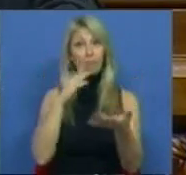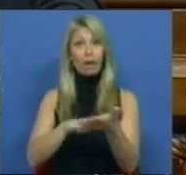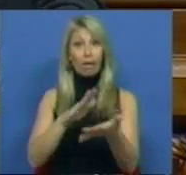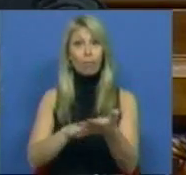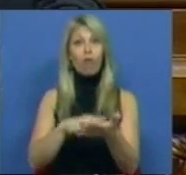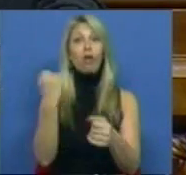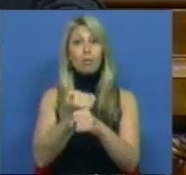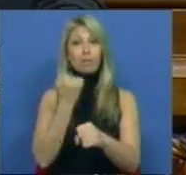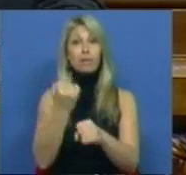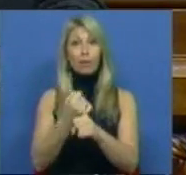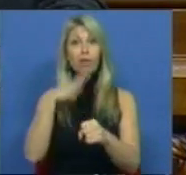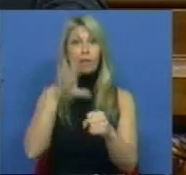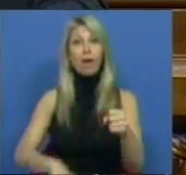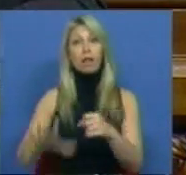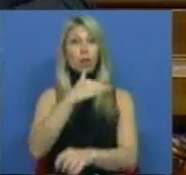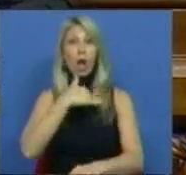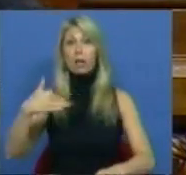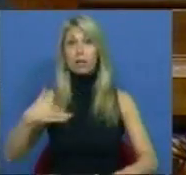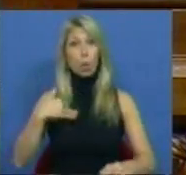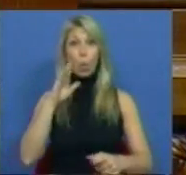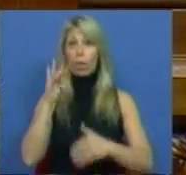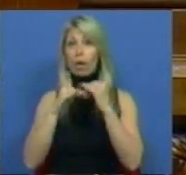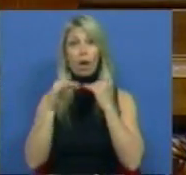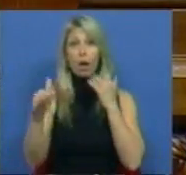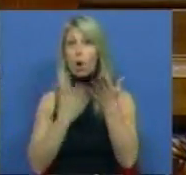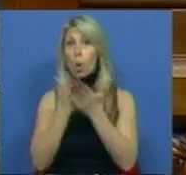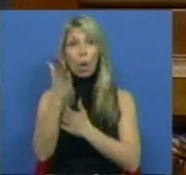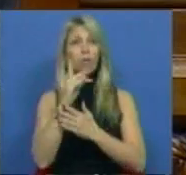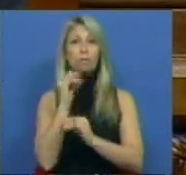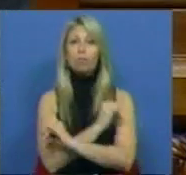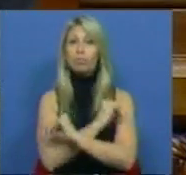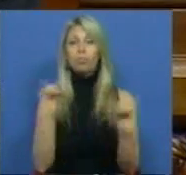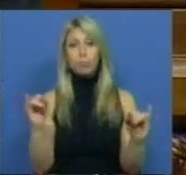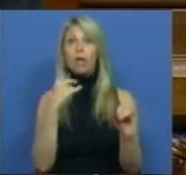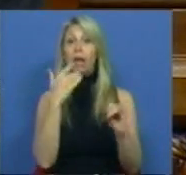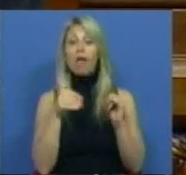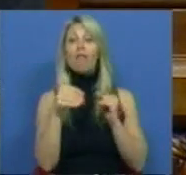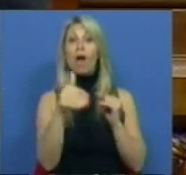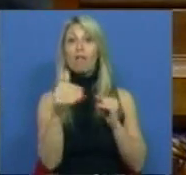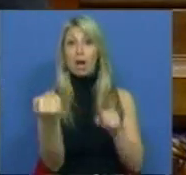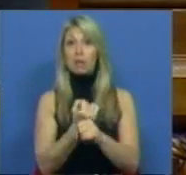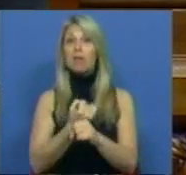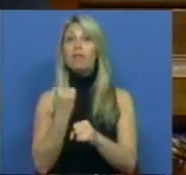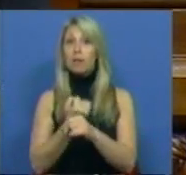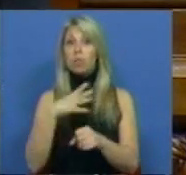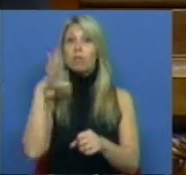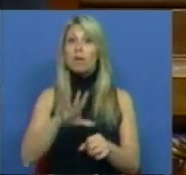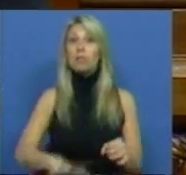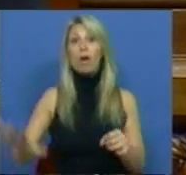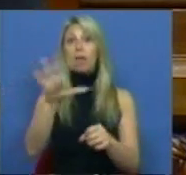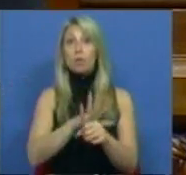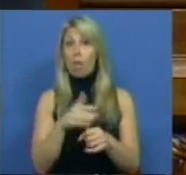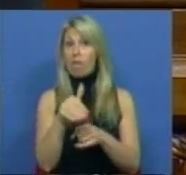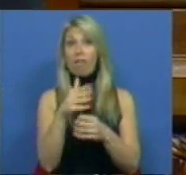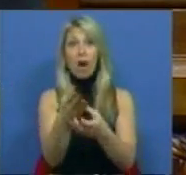de Saúde é insustentável. E aproveita para sentenciar a morte do Serviço Nacional de Saúde, para a qual, evidentemente,